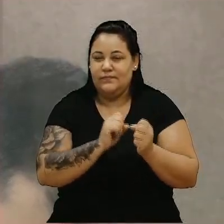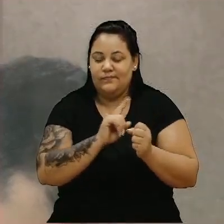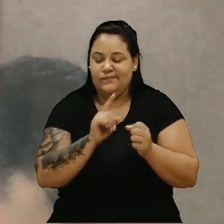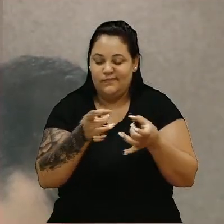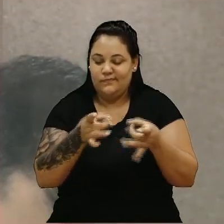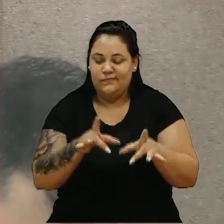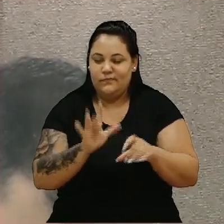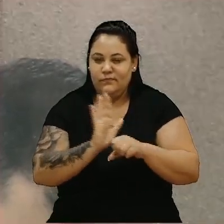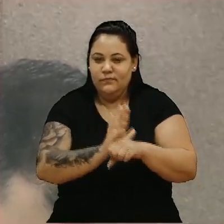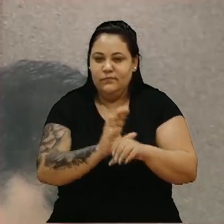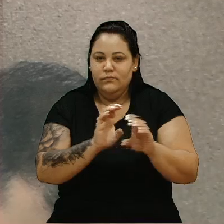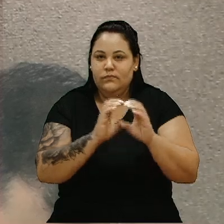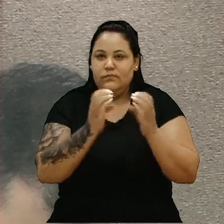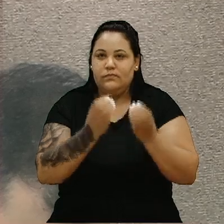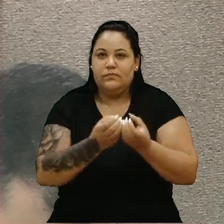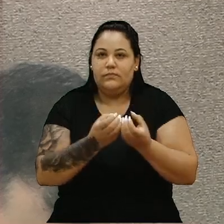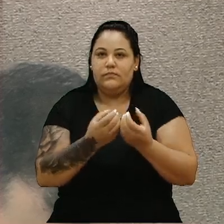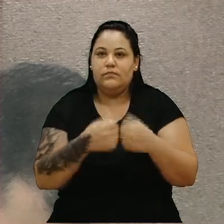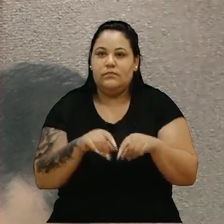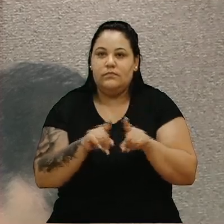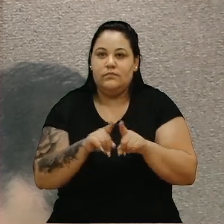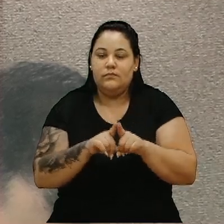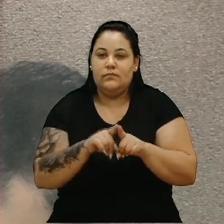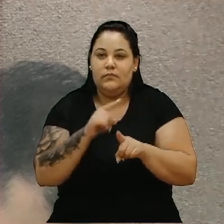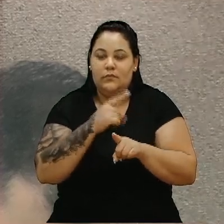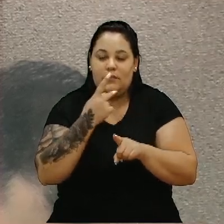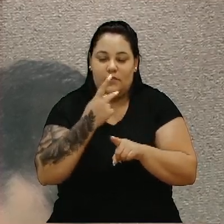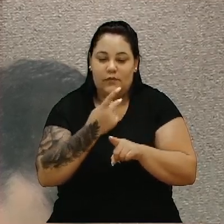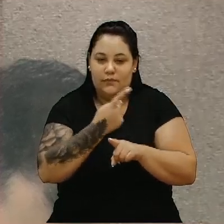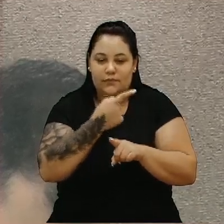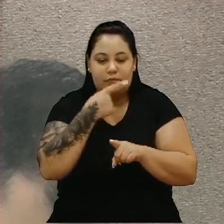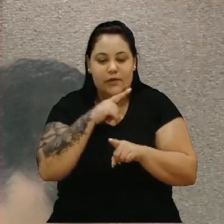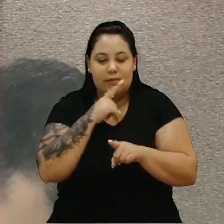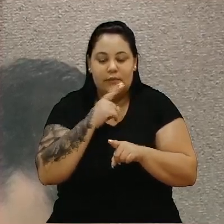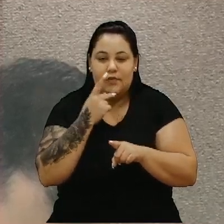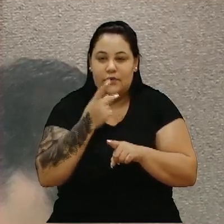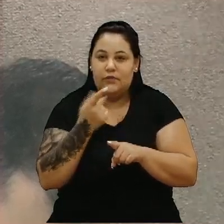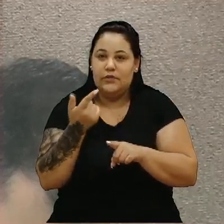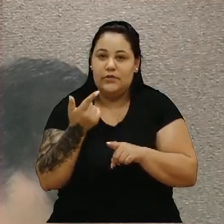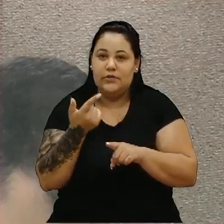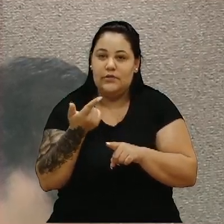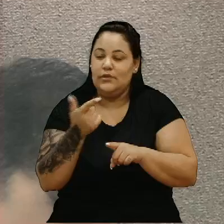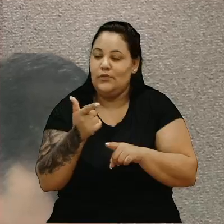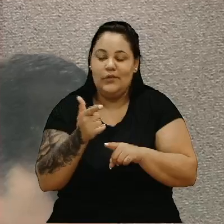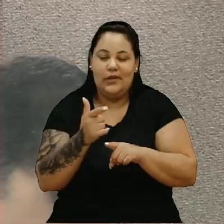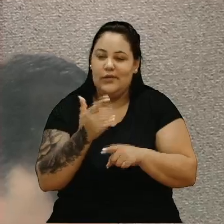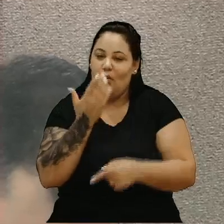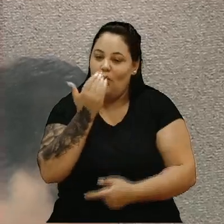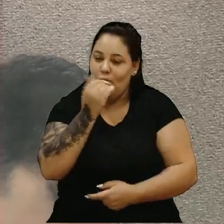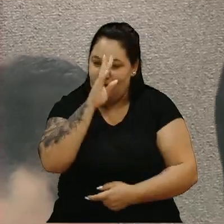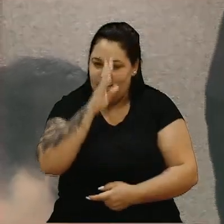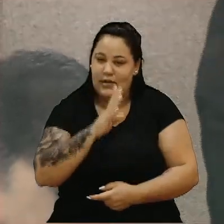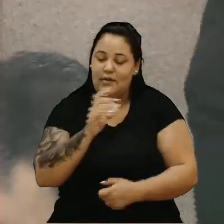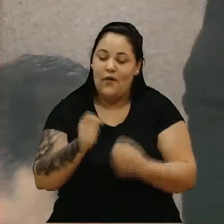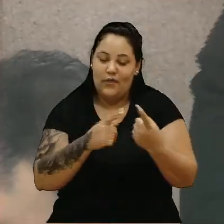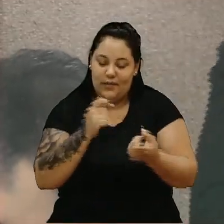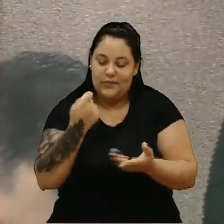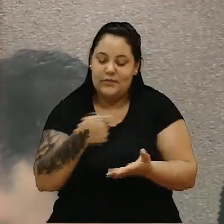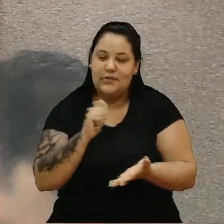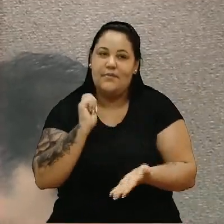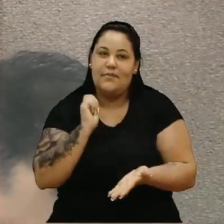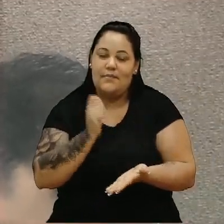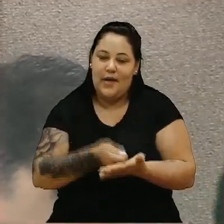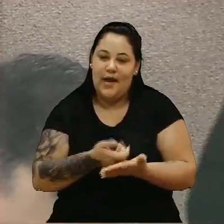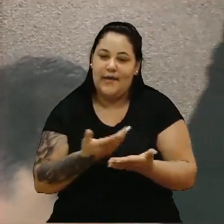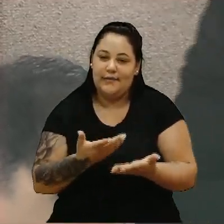como, parafraseando o meu colega que me antecedeu, o vereador Caleb Garbim, não existe almoço grátis. Alguém tem que pagar a conta.